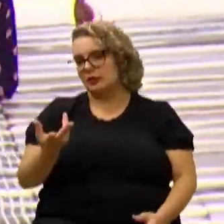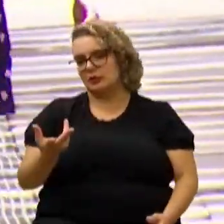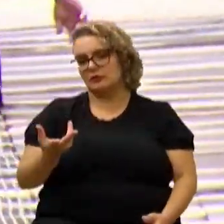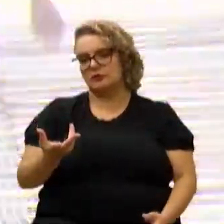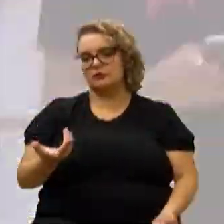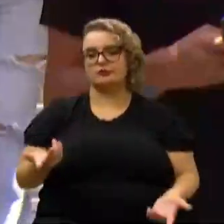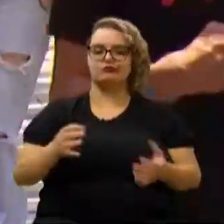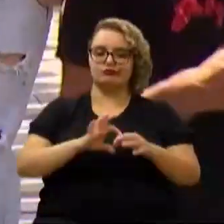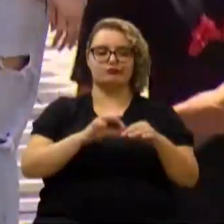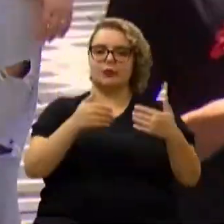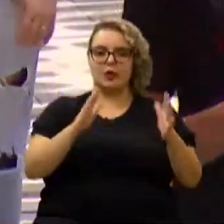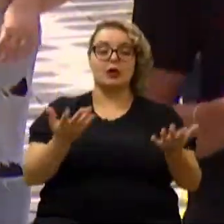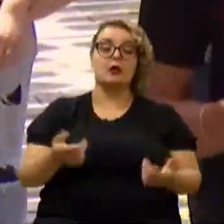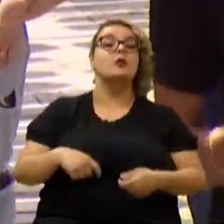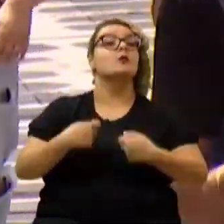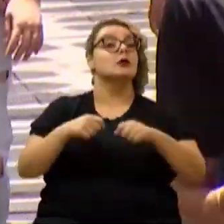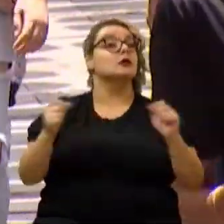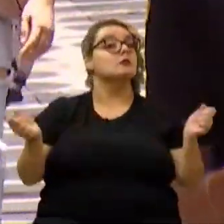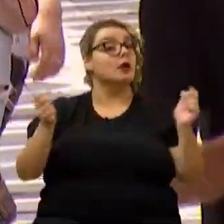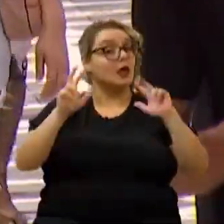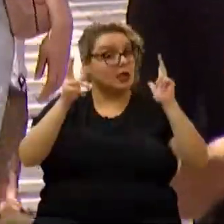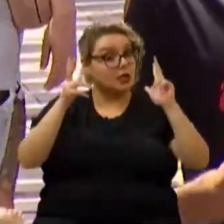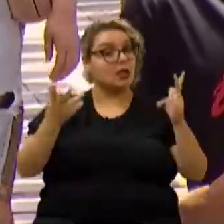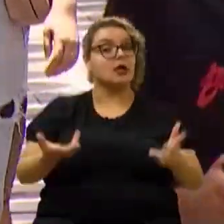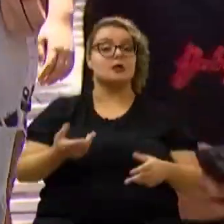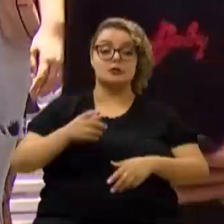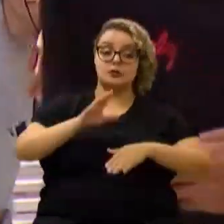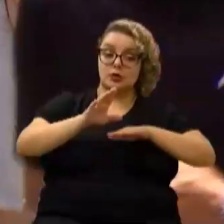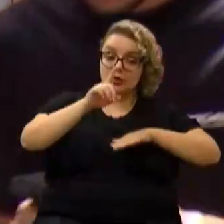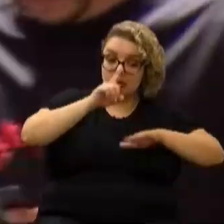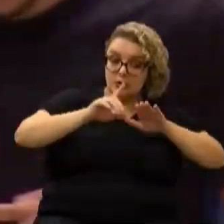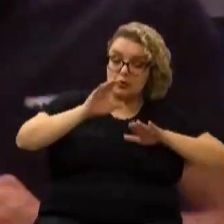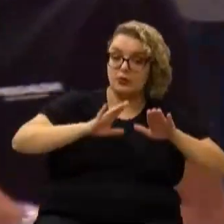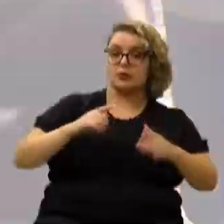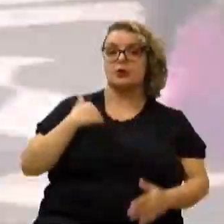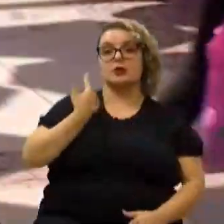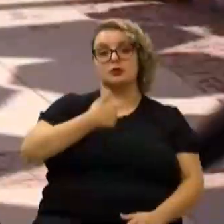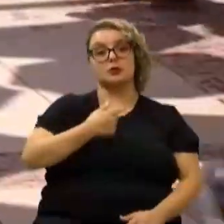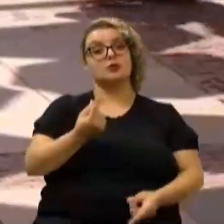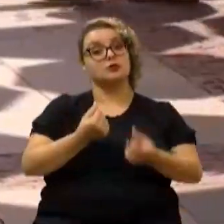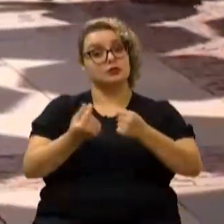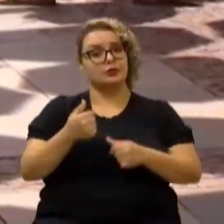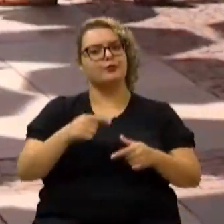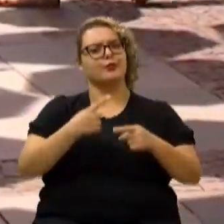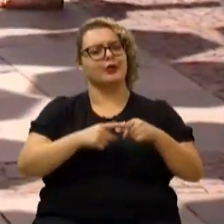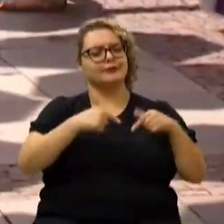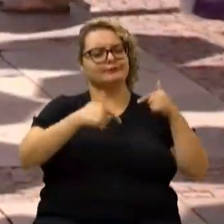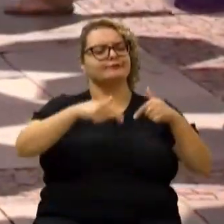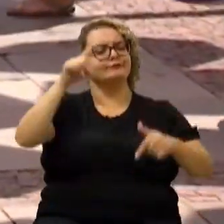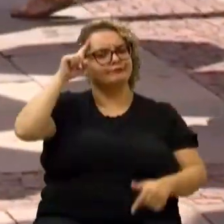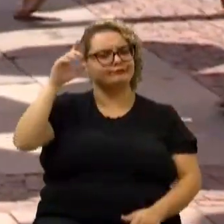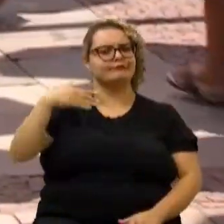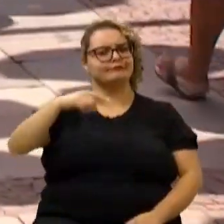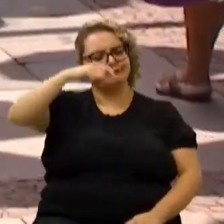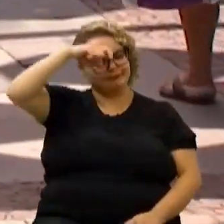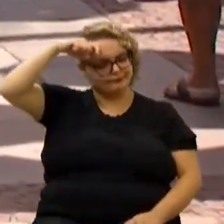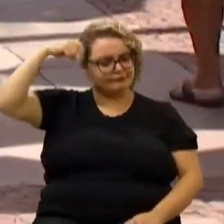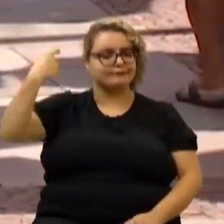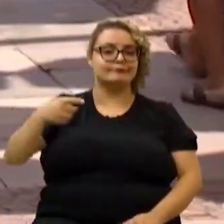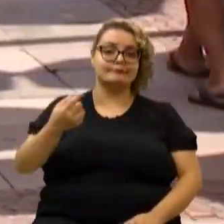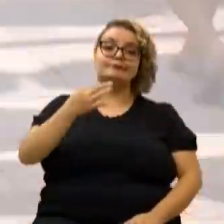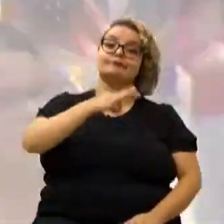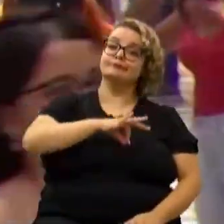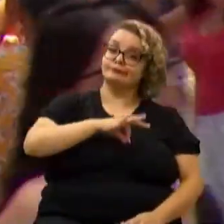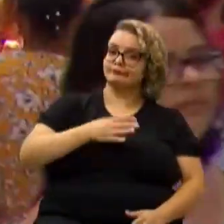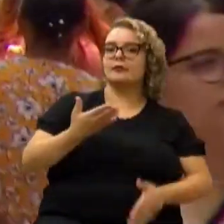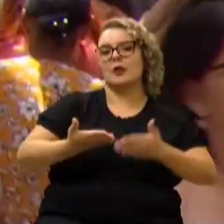nós não podemos deixar isso barato, a gente tem que ficar atento, a gente tem que cuidar do nosso dinheiro. Até porque a gente trabalha todo dia, a